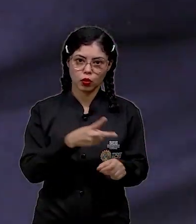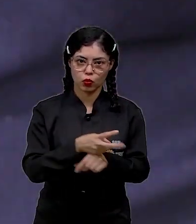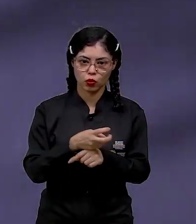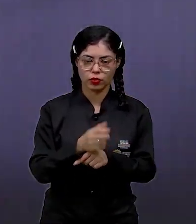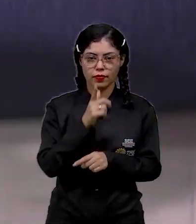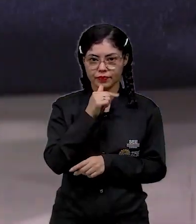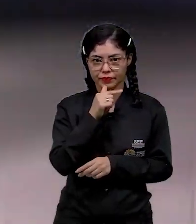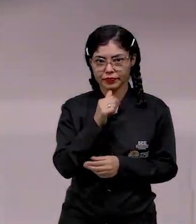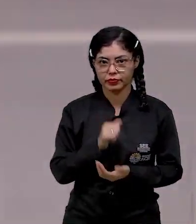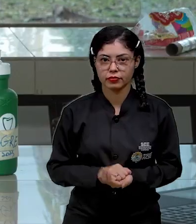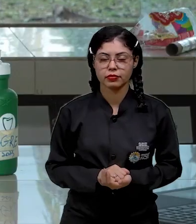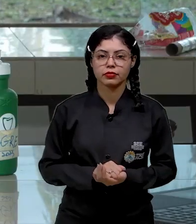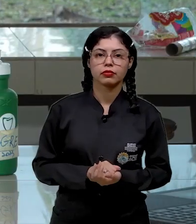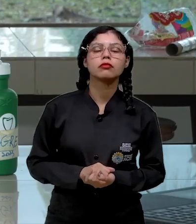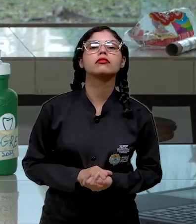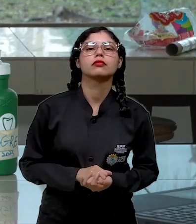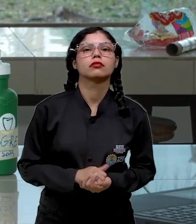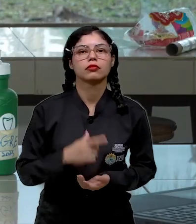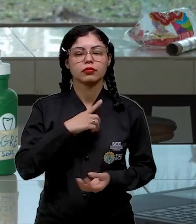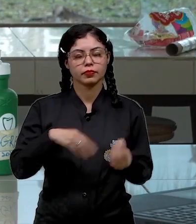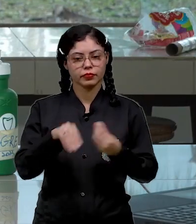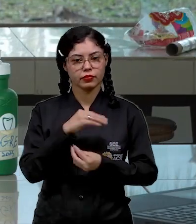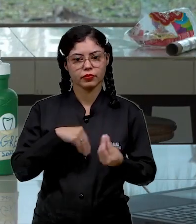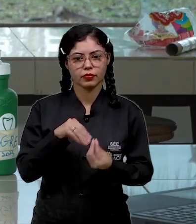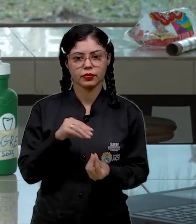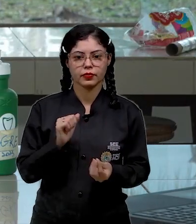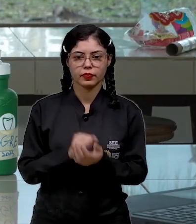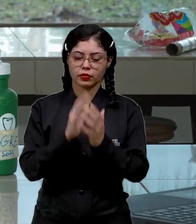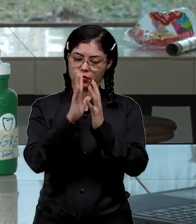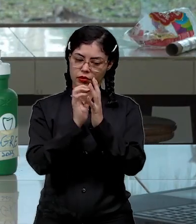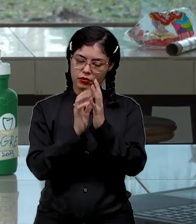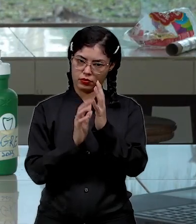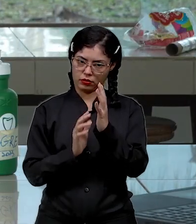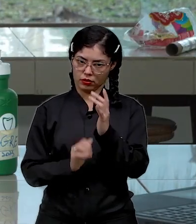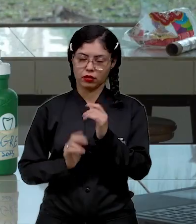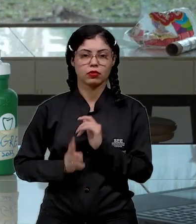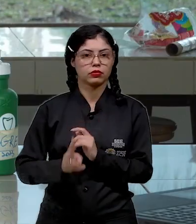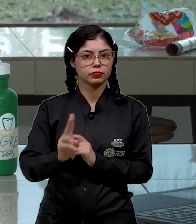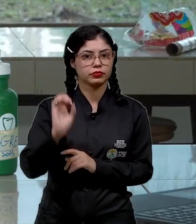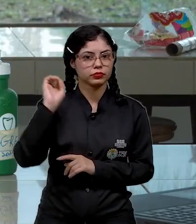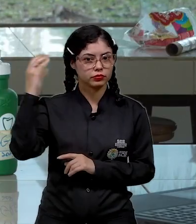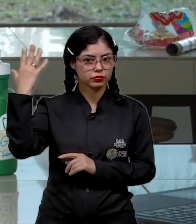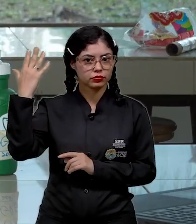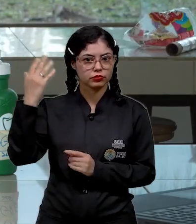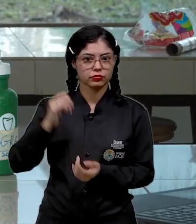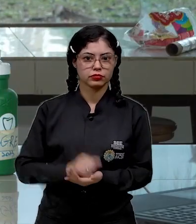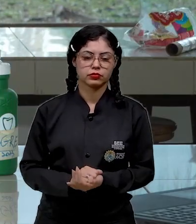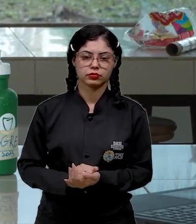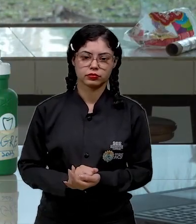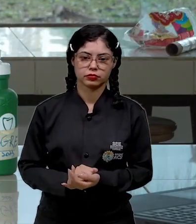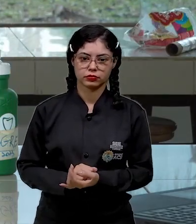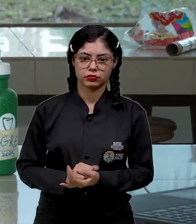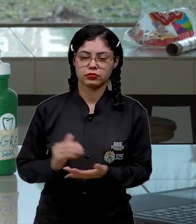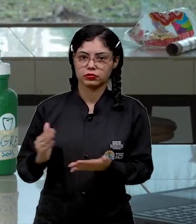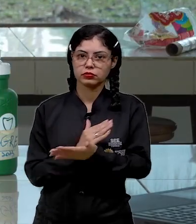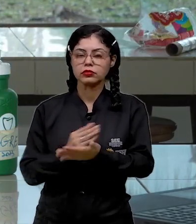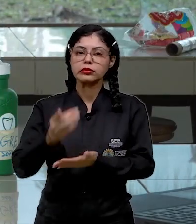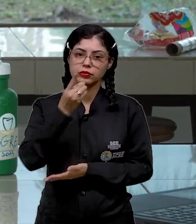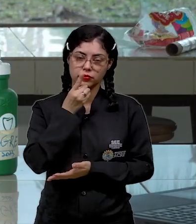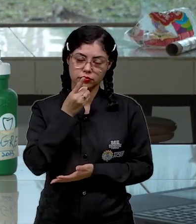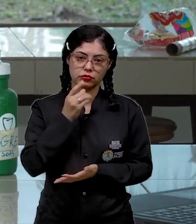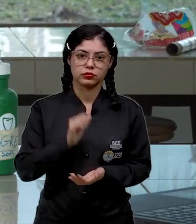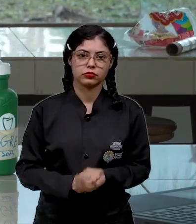água. Então aqui, ó, a gente teve essa reação da corrosão, continua acontecendo aqui, ó, e depois de alguns dias ele